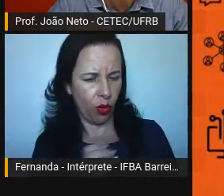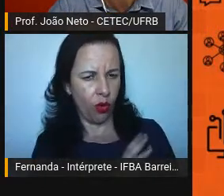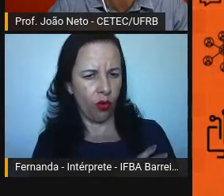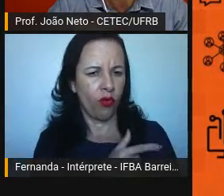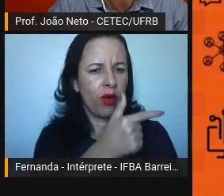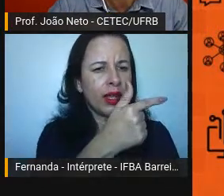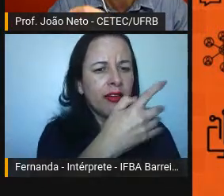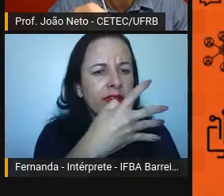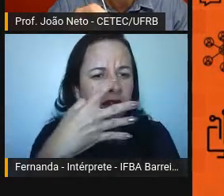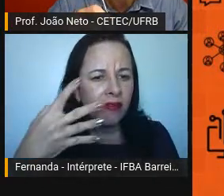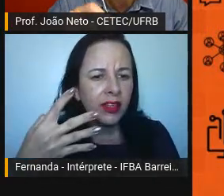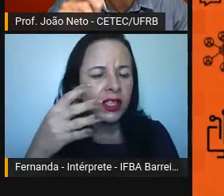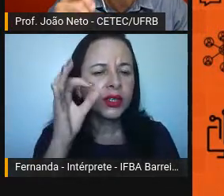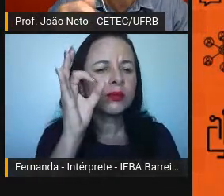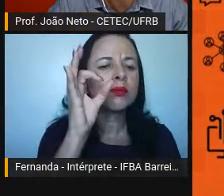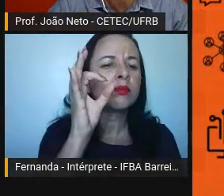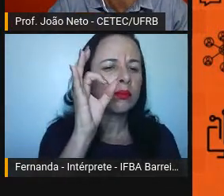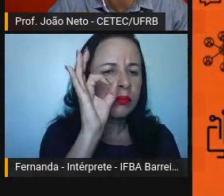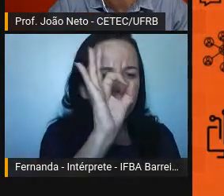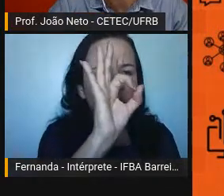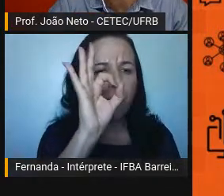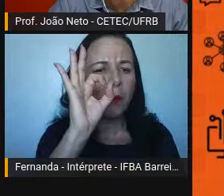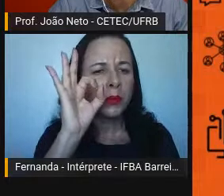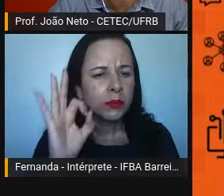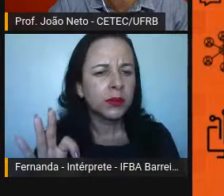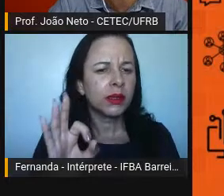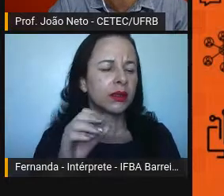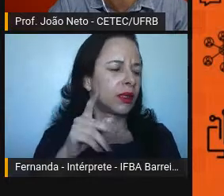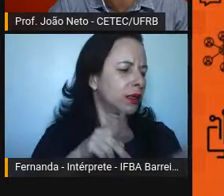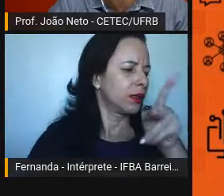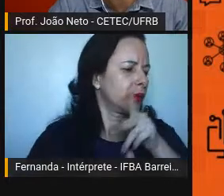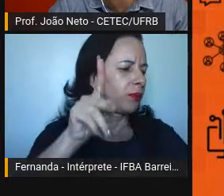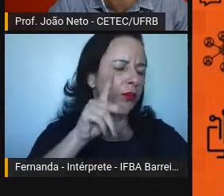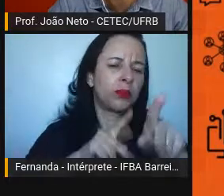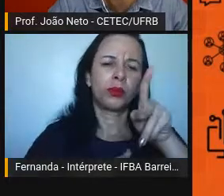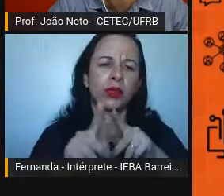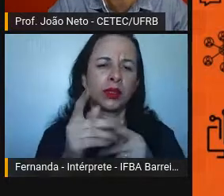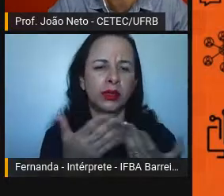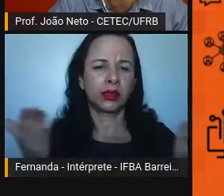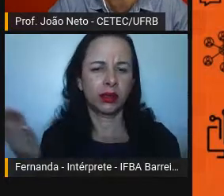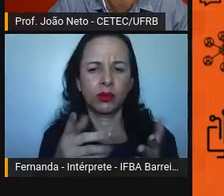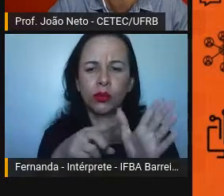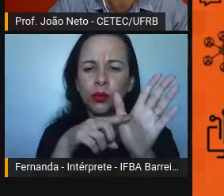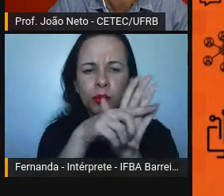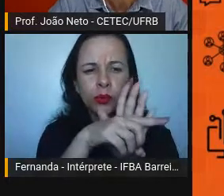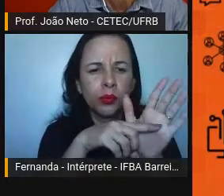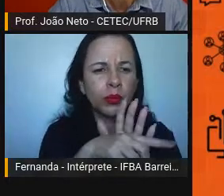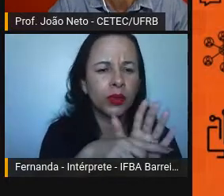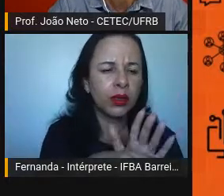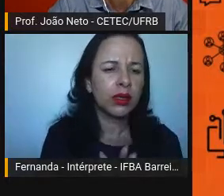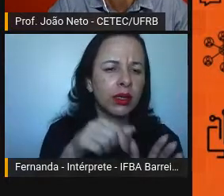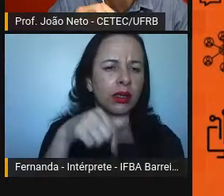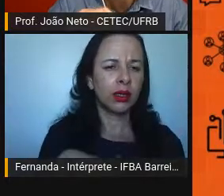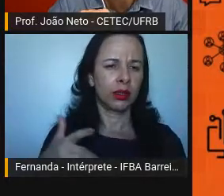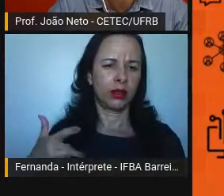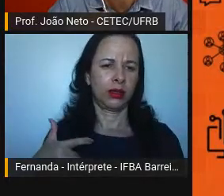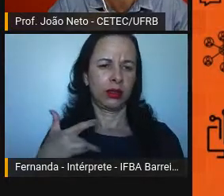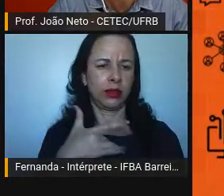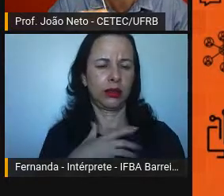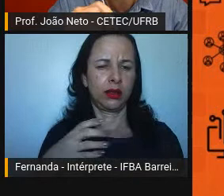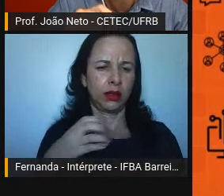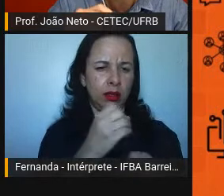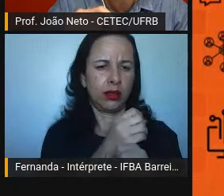e observe também que segundo a pesquisa nacional nacional de saúde de 2019 a